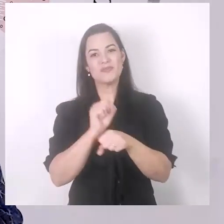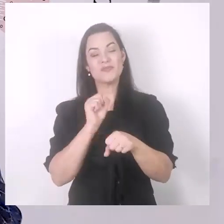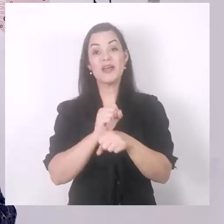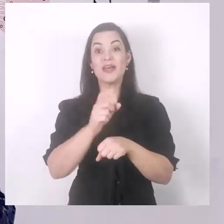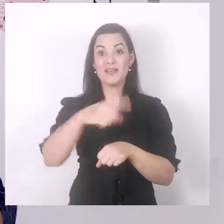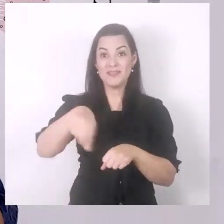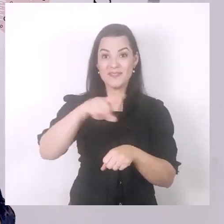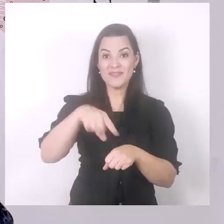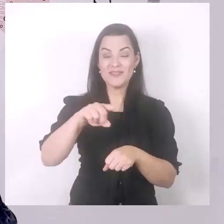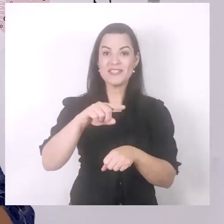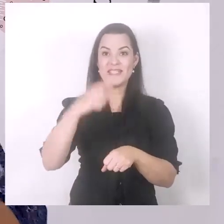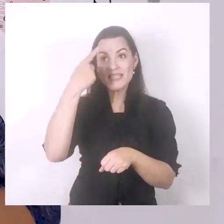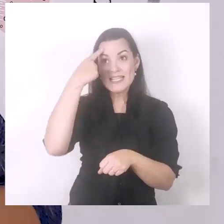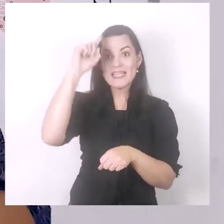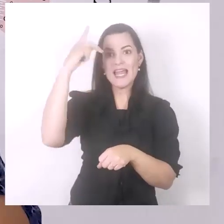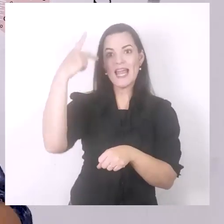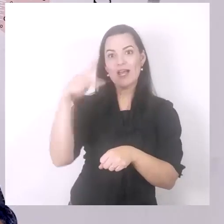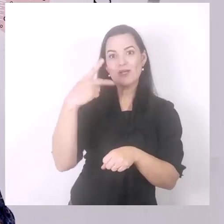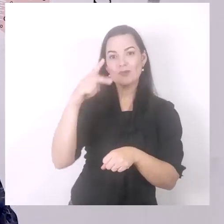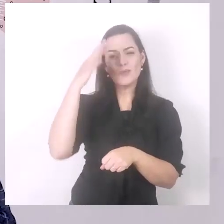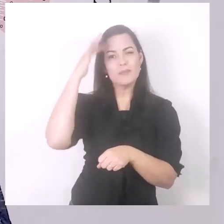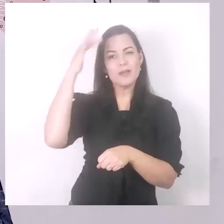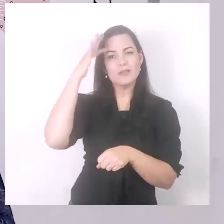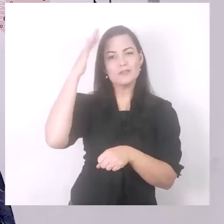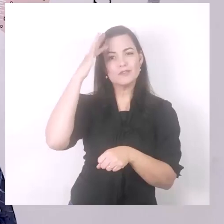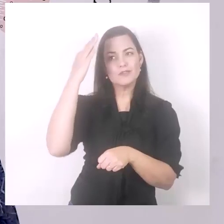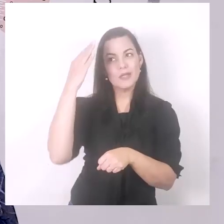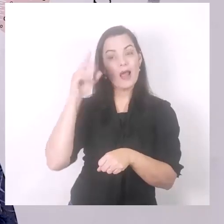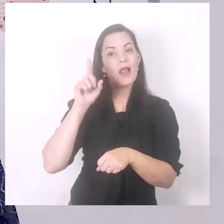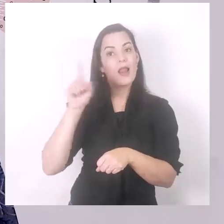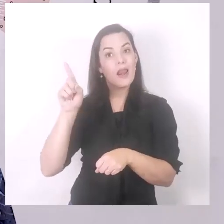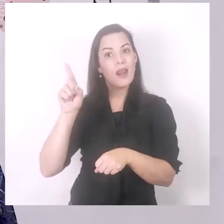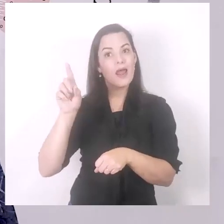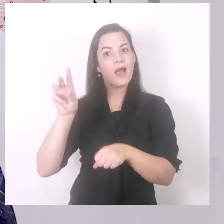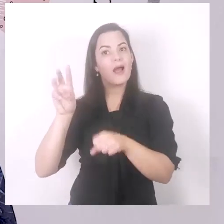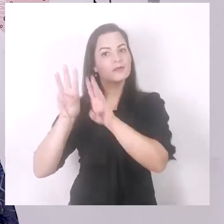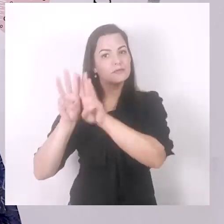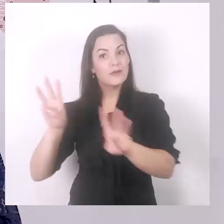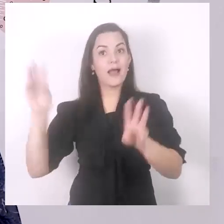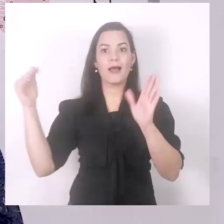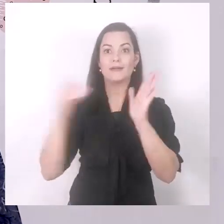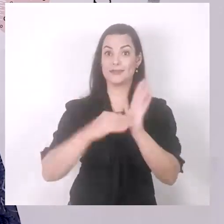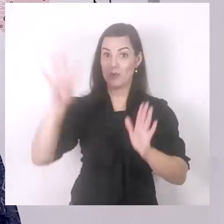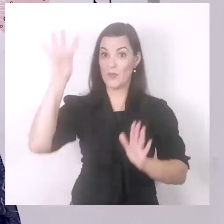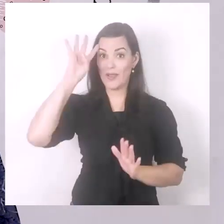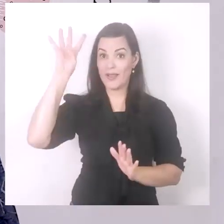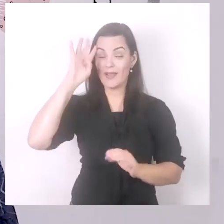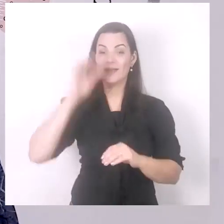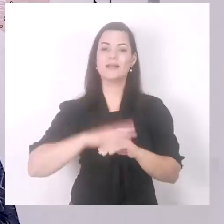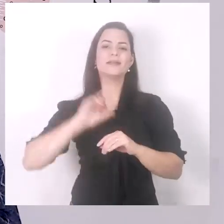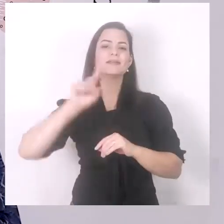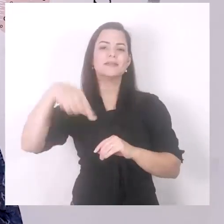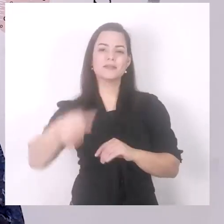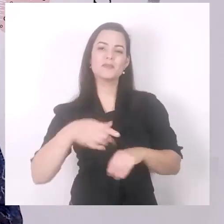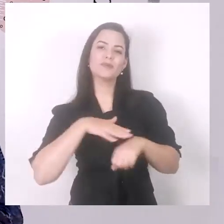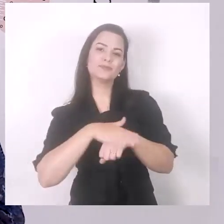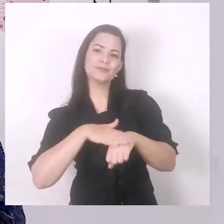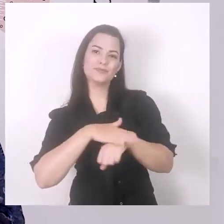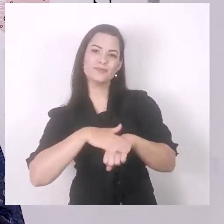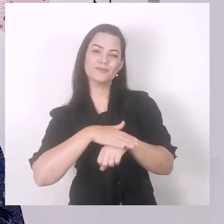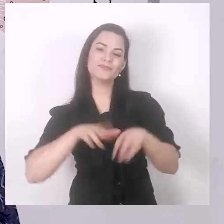a sua ideia, a sua hipótese até quarta-feira. E aí depois nós vamos conversar